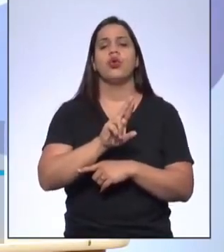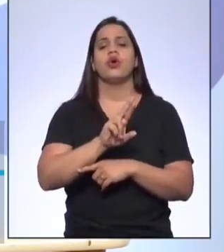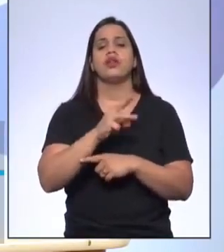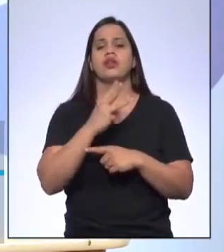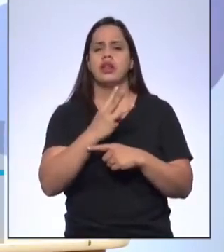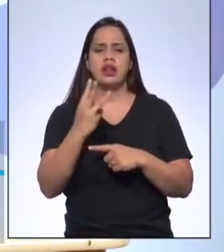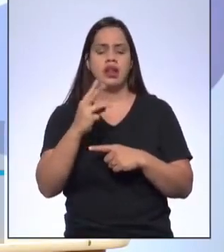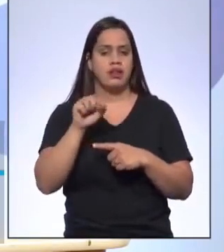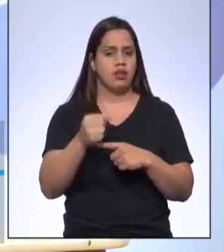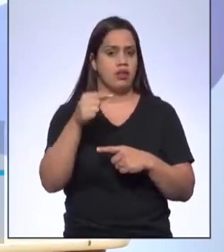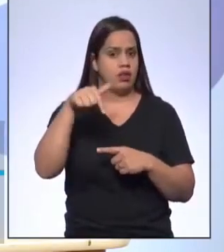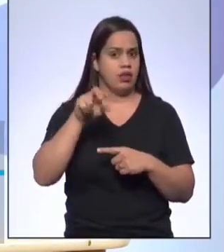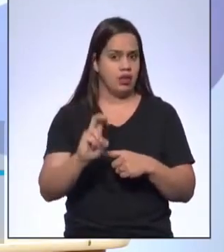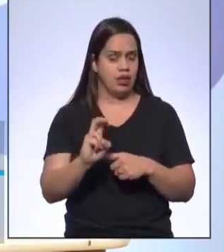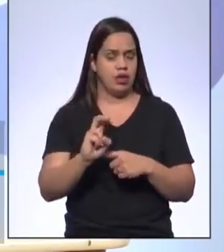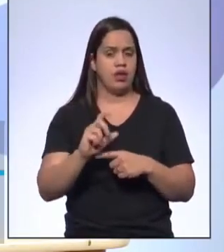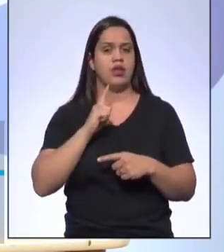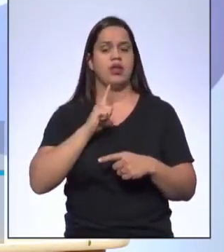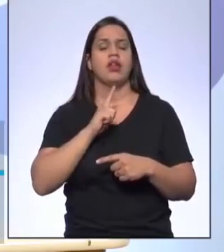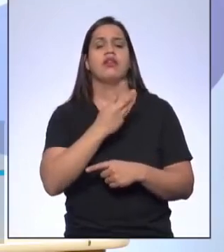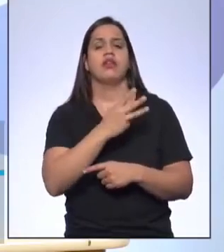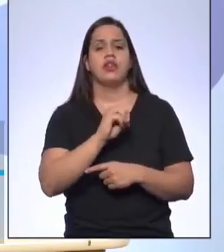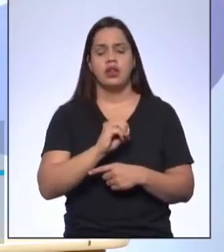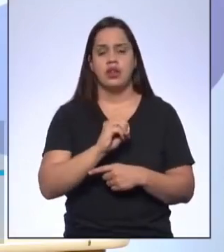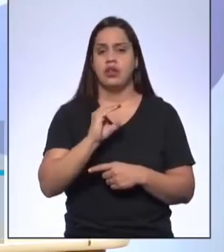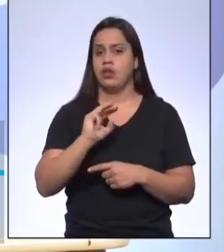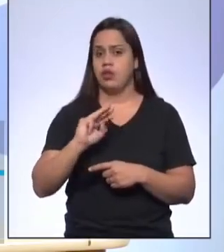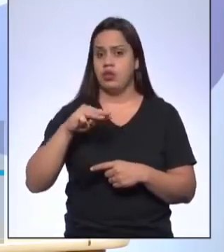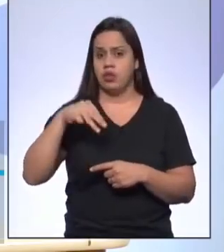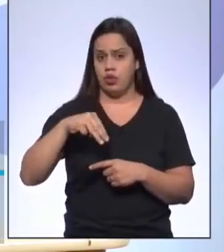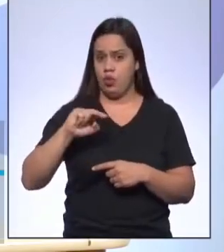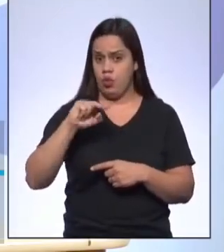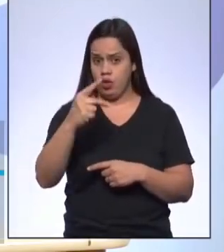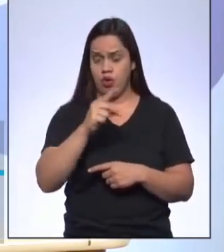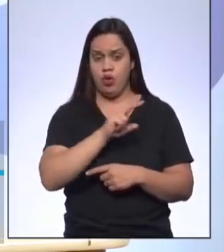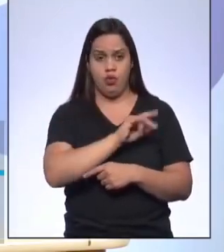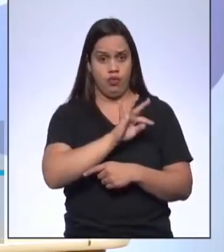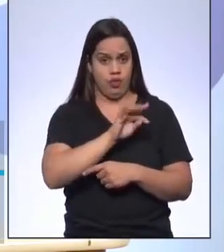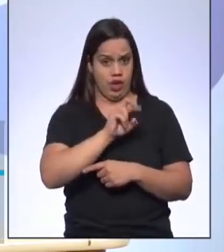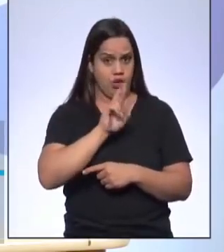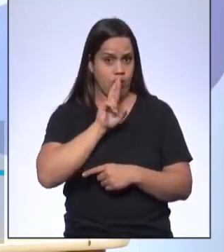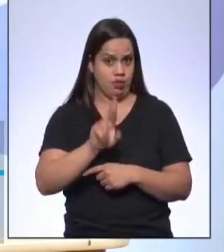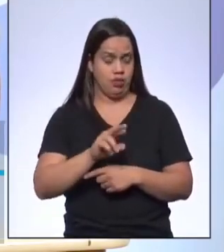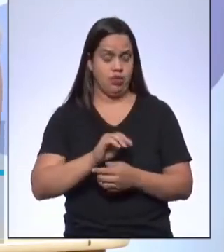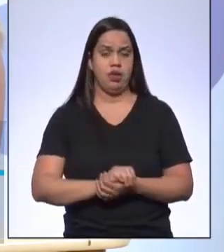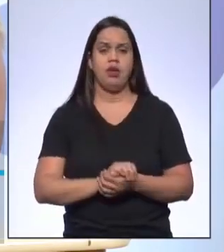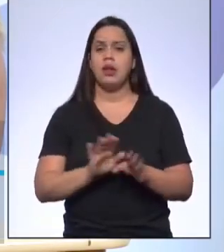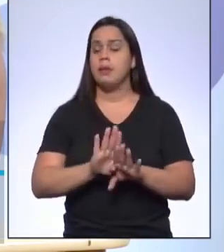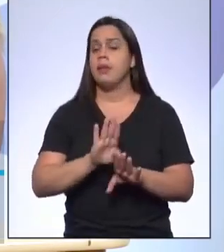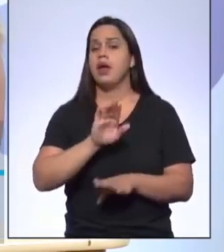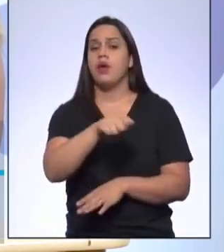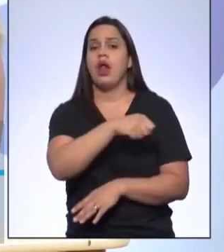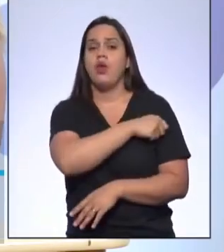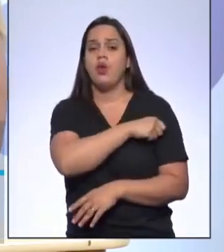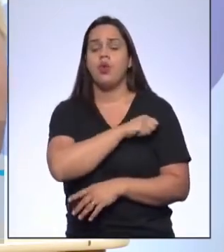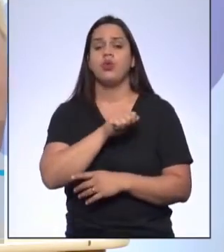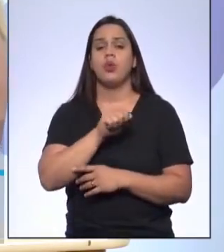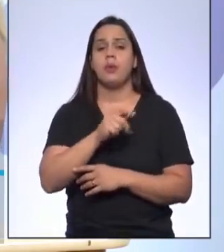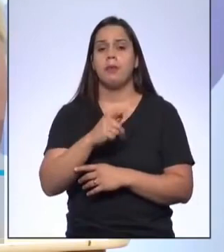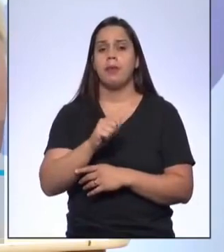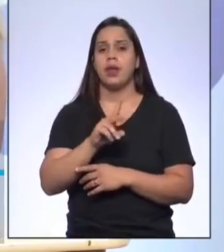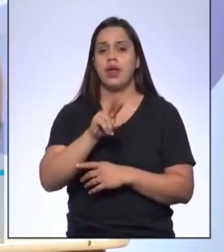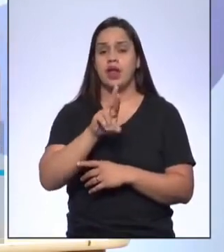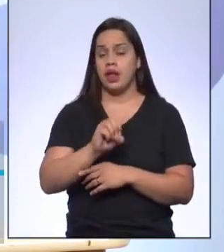33,75. Tivemos 30 centímetros quadrados do Vitor Félix. O Pedro, ele disse que é certeza que